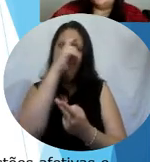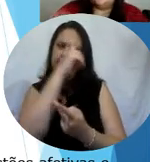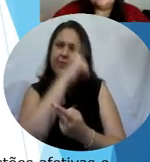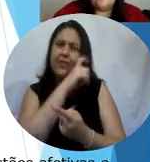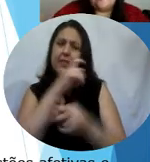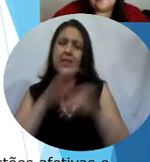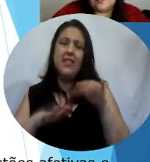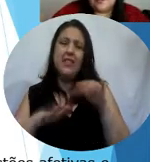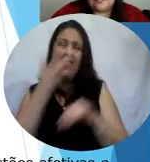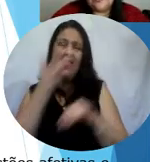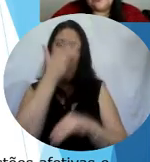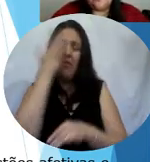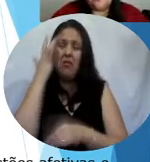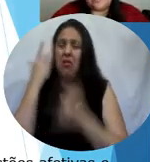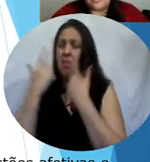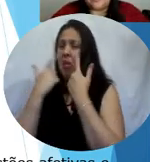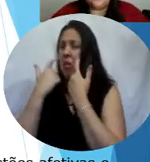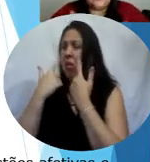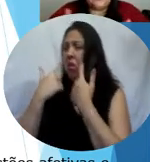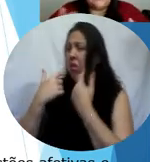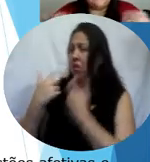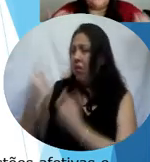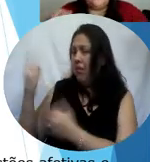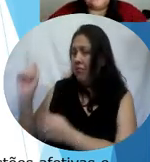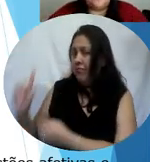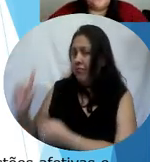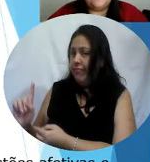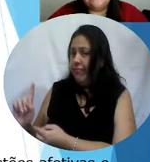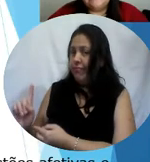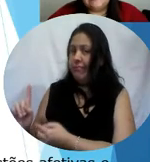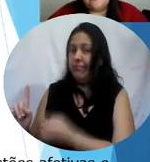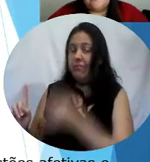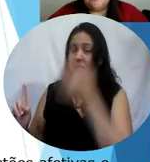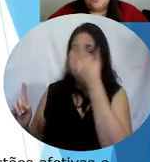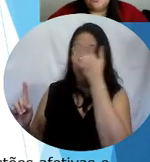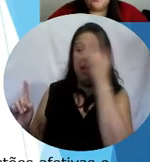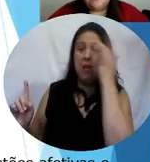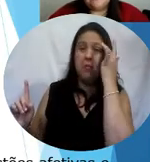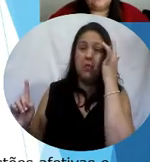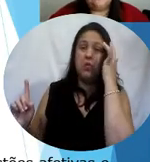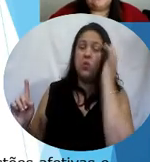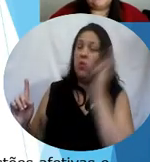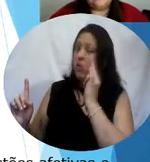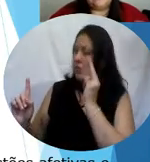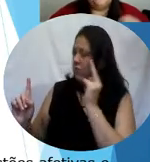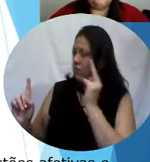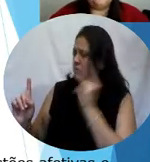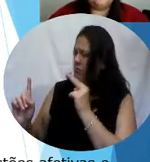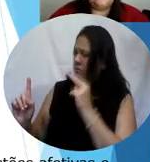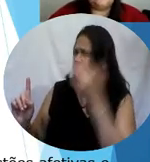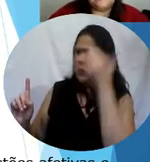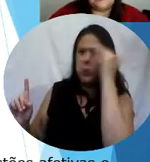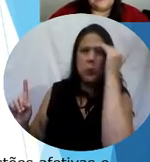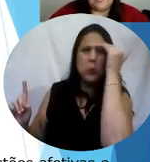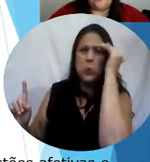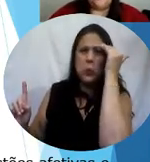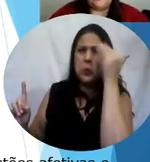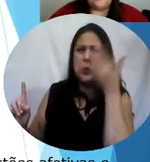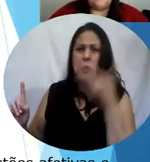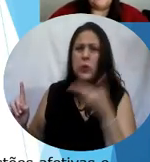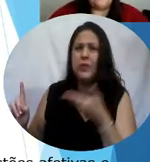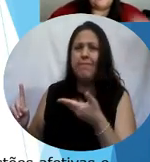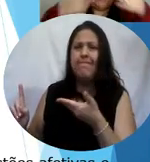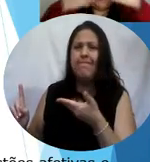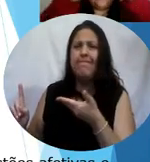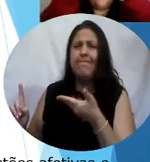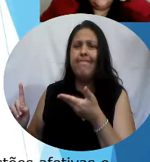sociais. Então, às vezes tem uma pessoa chorando ao lado, ele não consegue compreender exatamente o que está acontecendo, entender esse sinal,